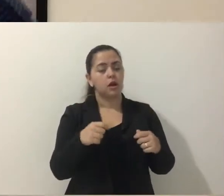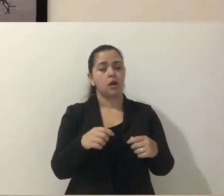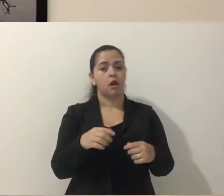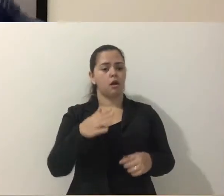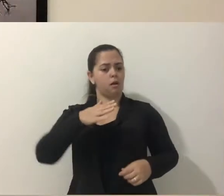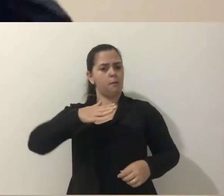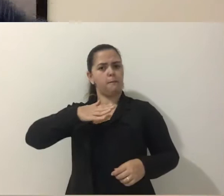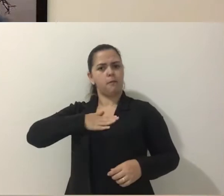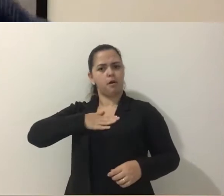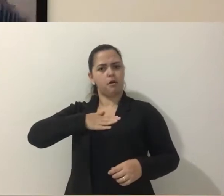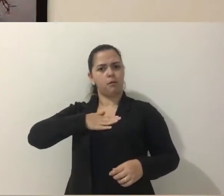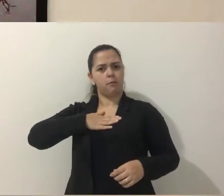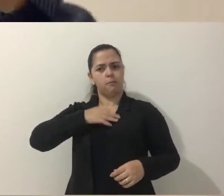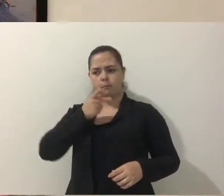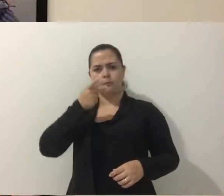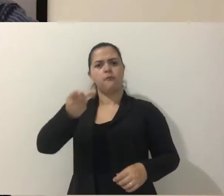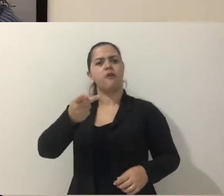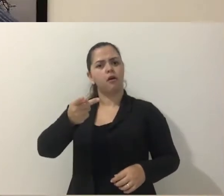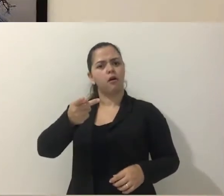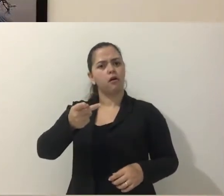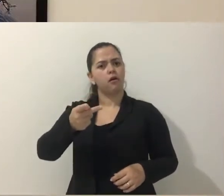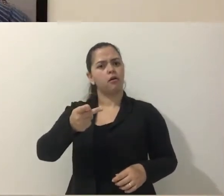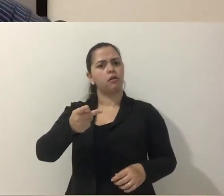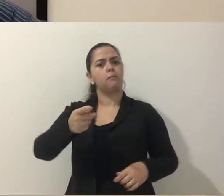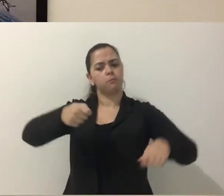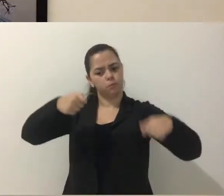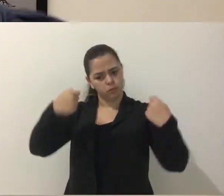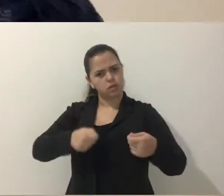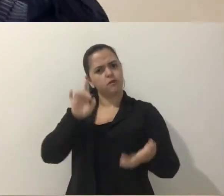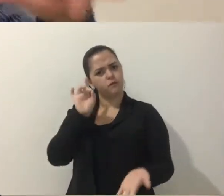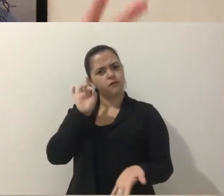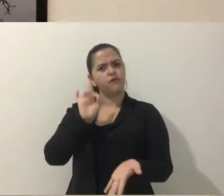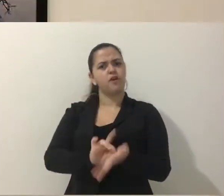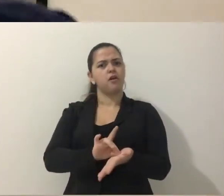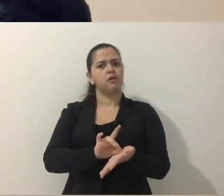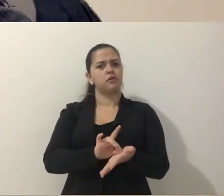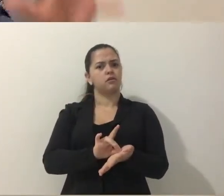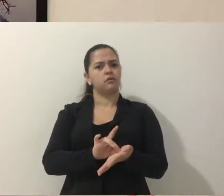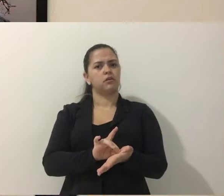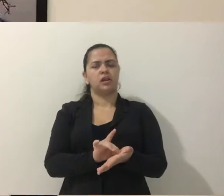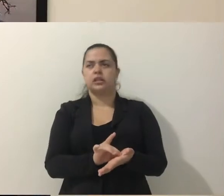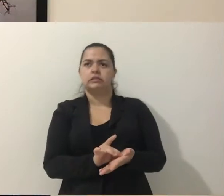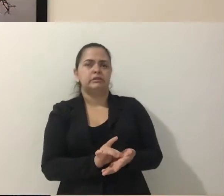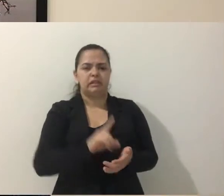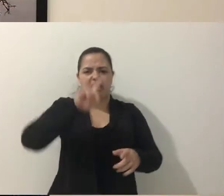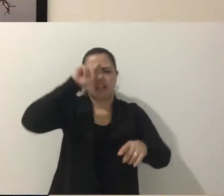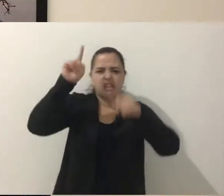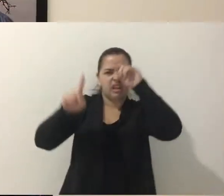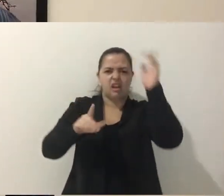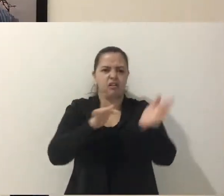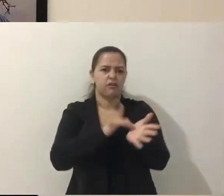eu quero dizer aquilo. Eu não venho buscar subterfúgio, eu não venho atrapalhar essa